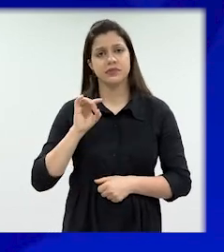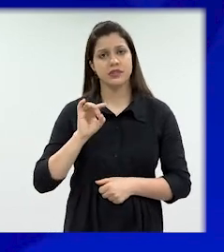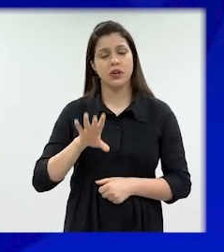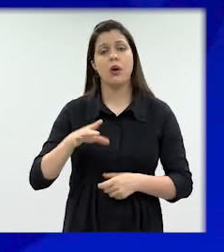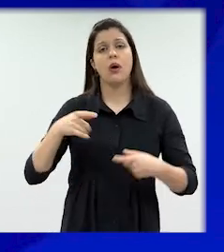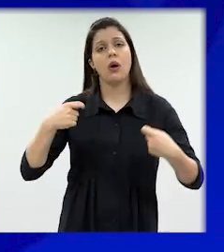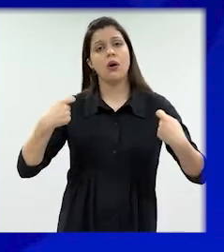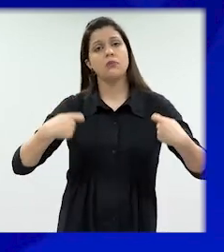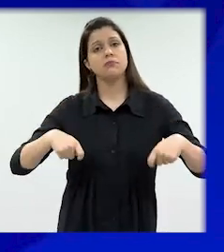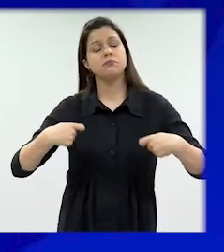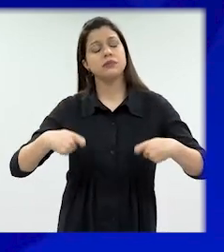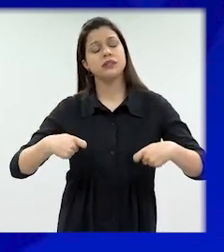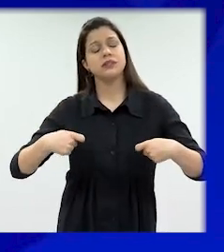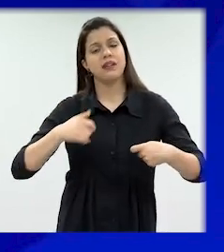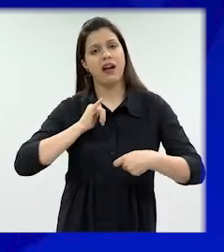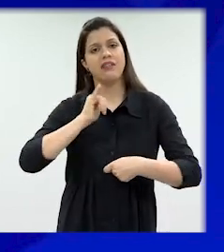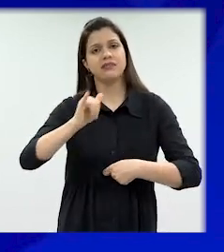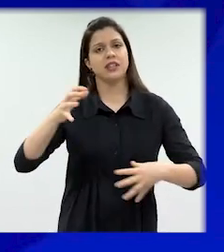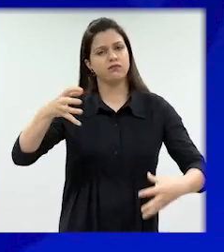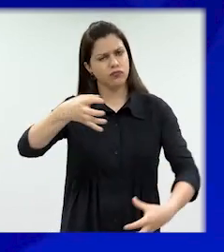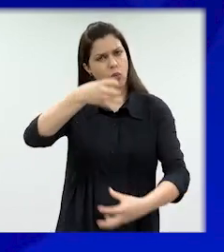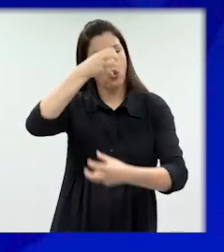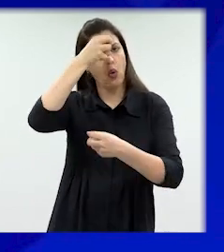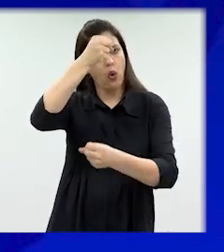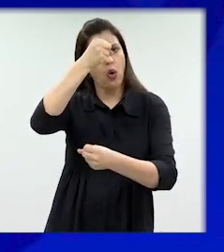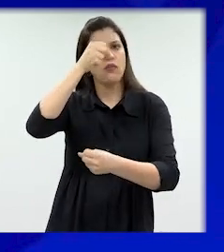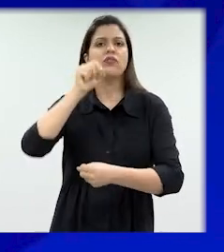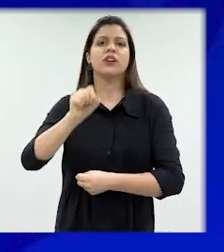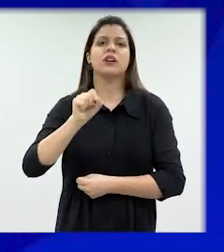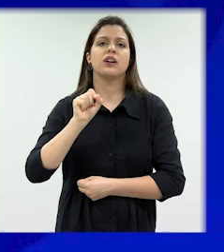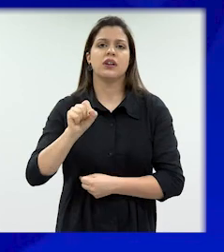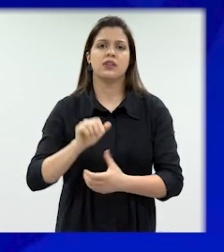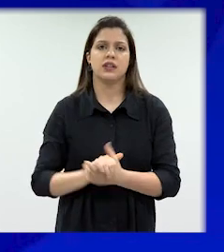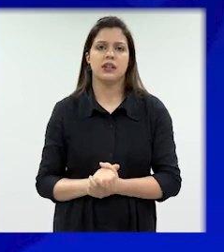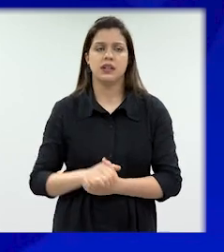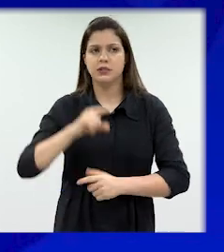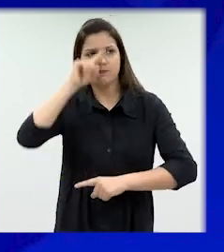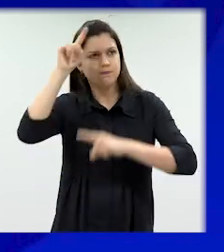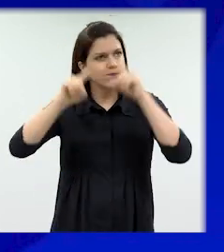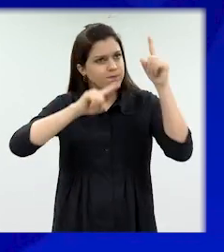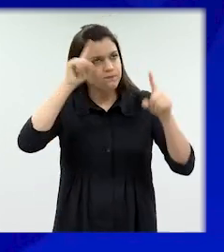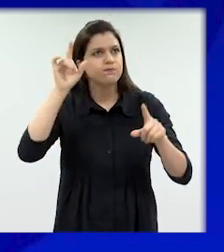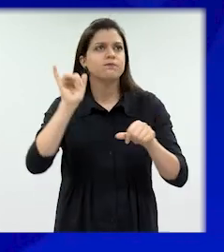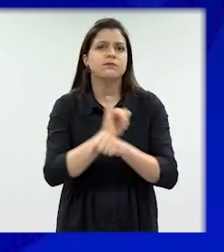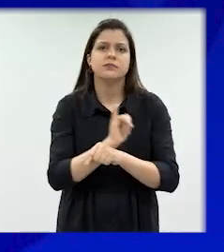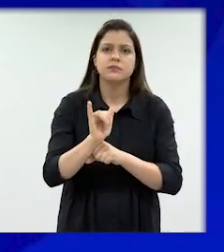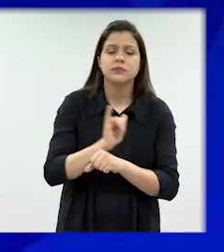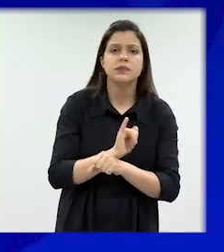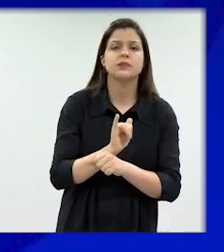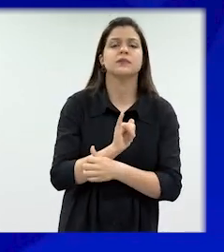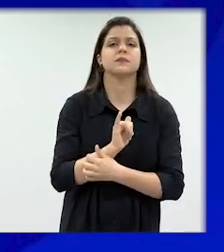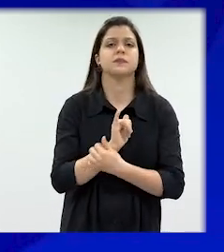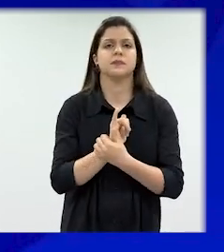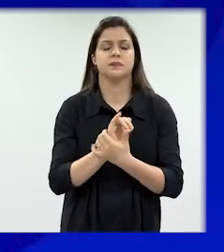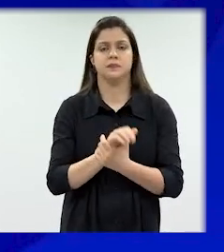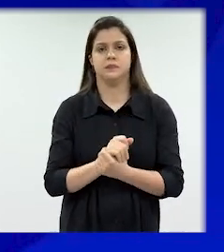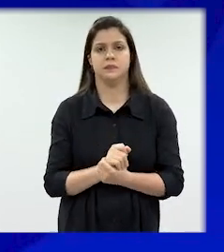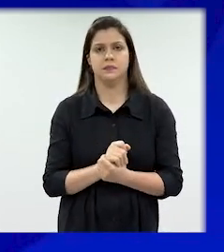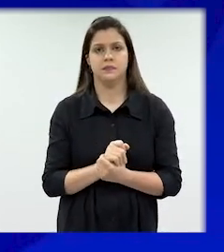Renovar a confiança de que a criatividade das